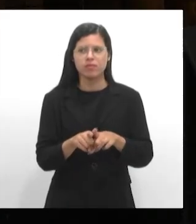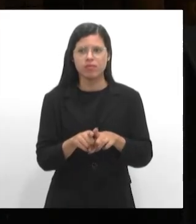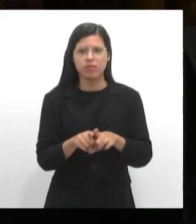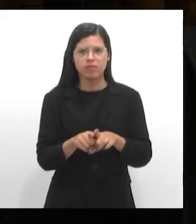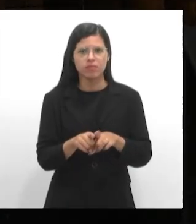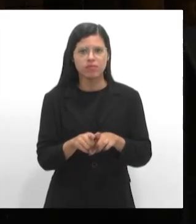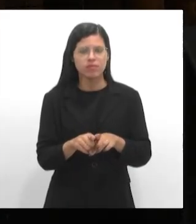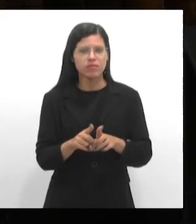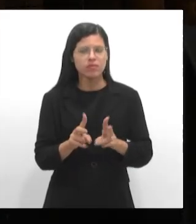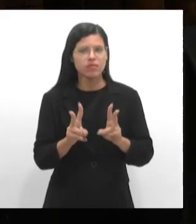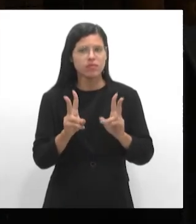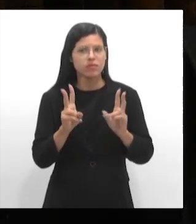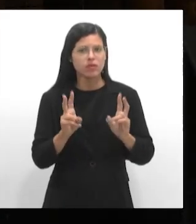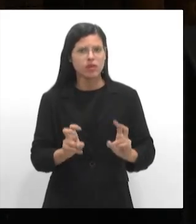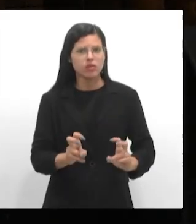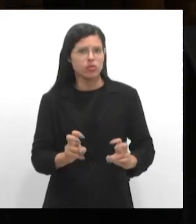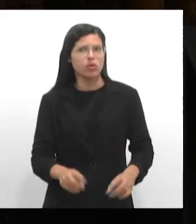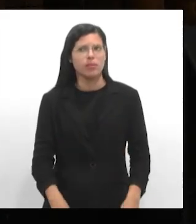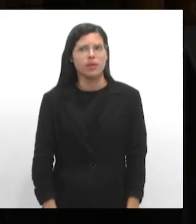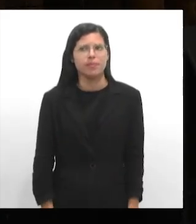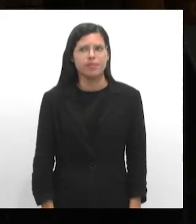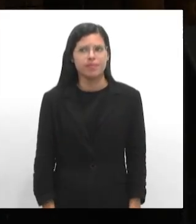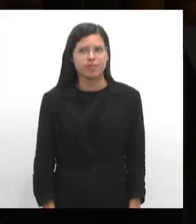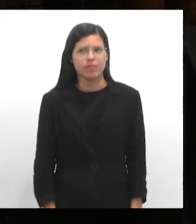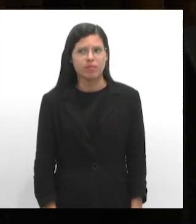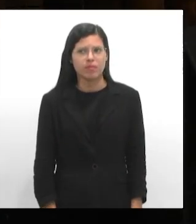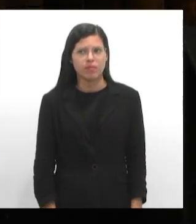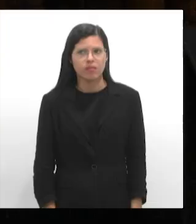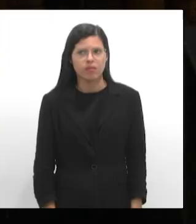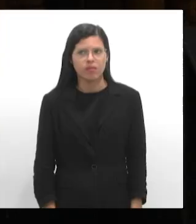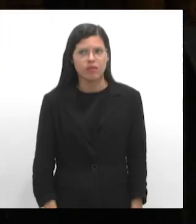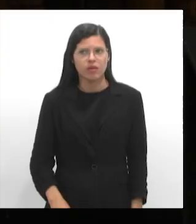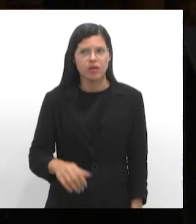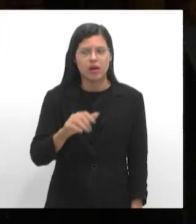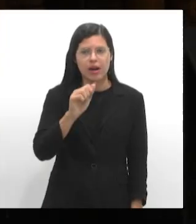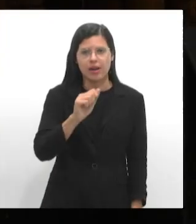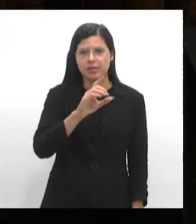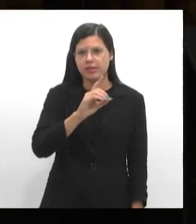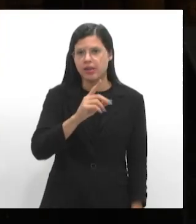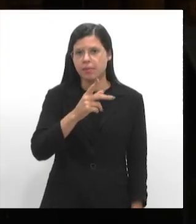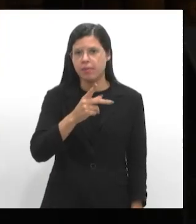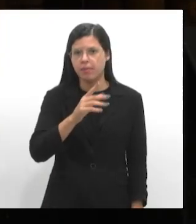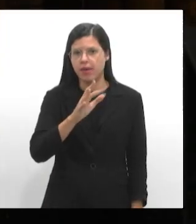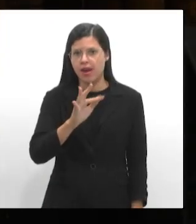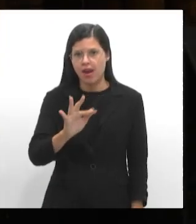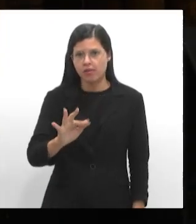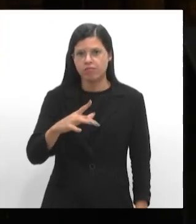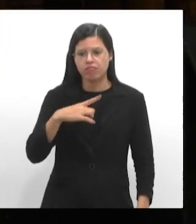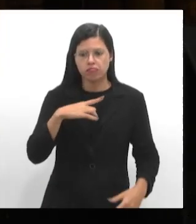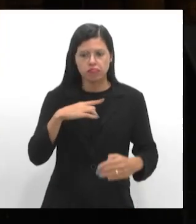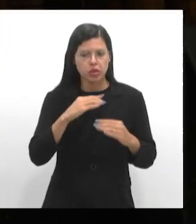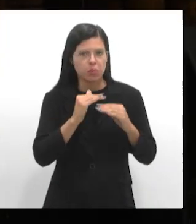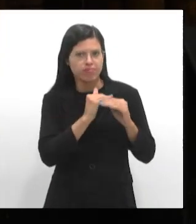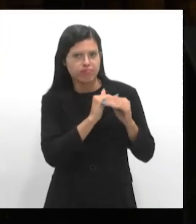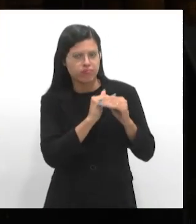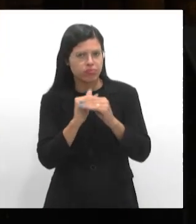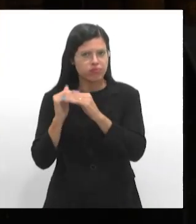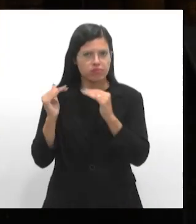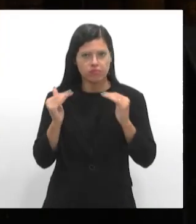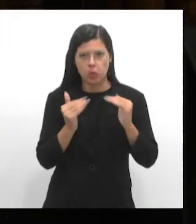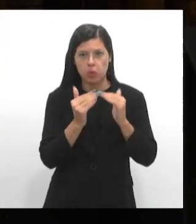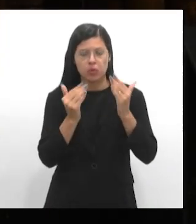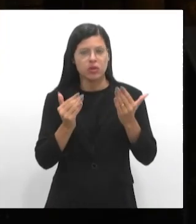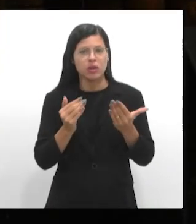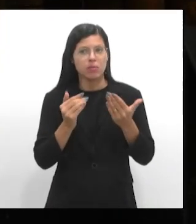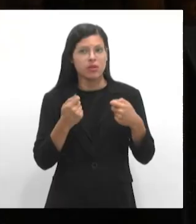a pacificação parcial da DPF, é realmente se